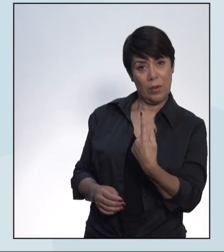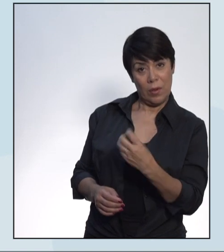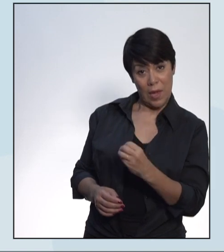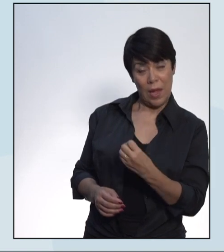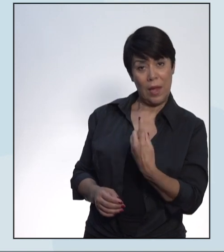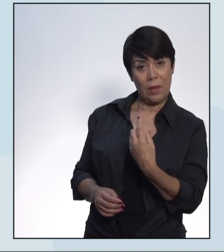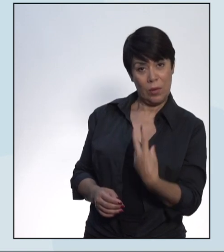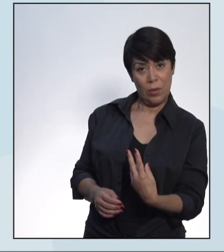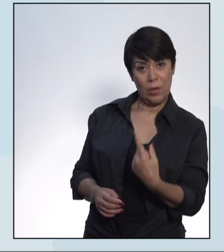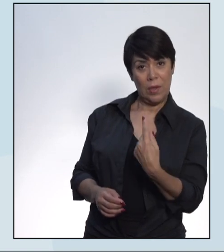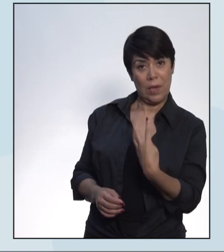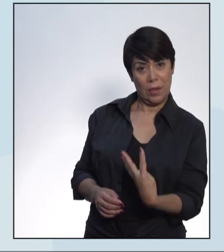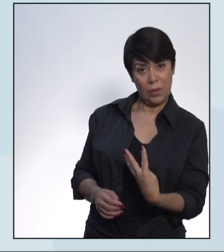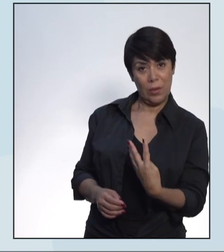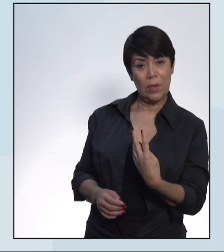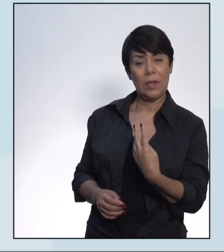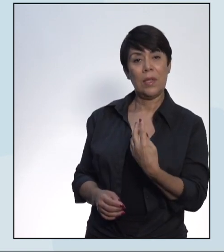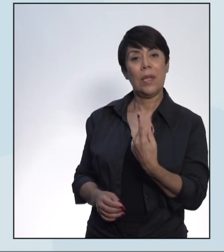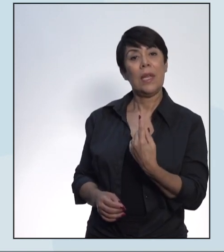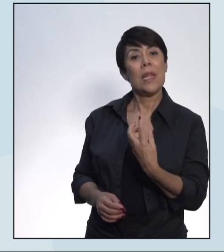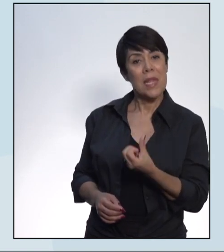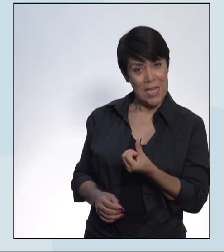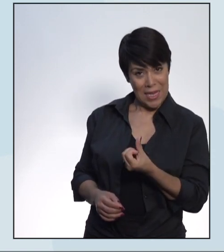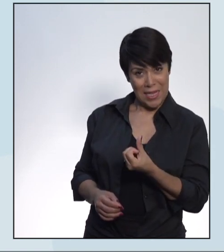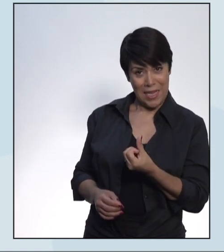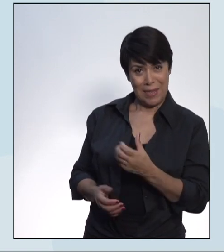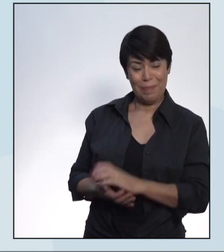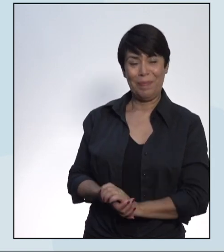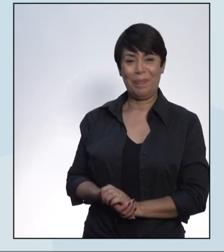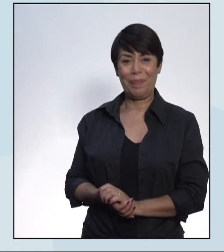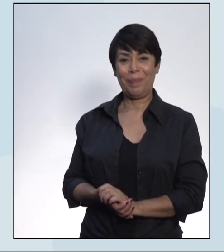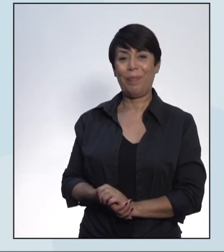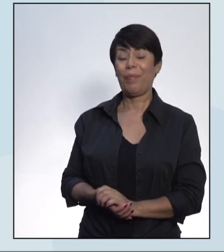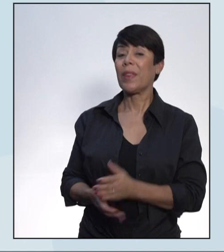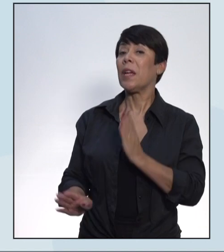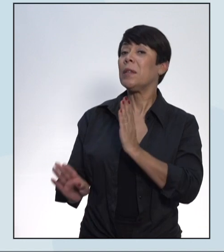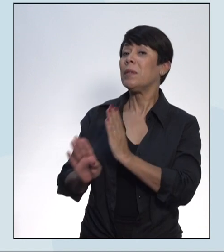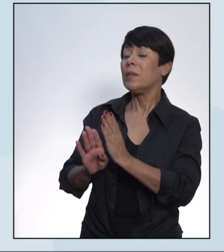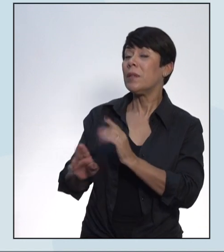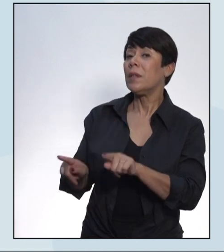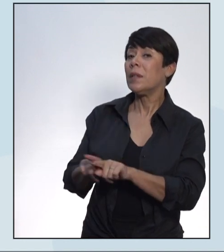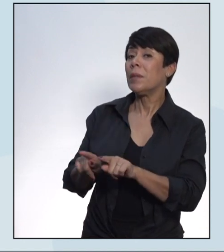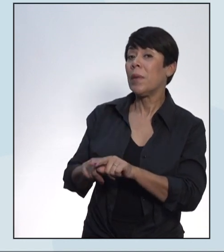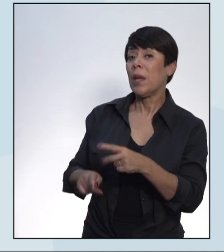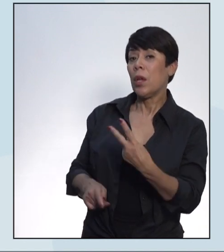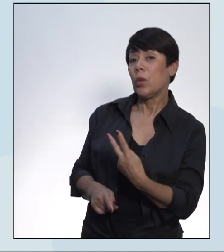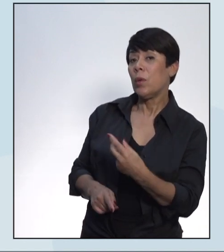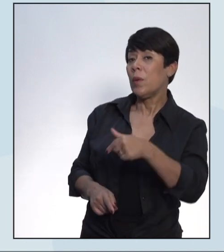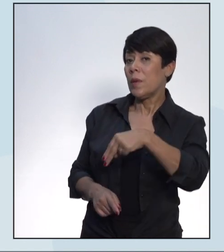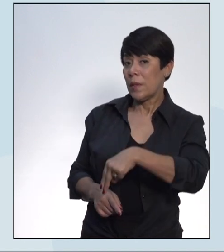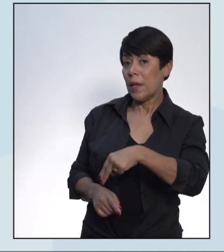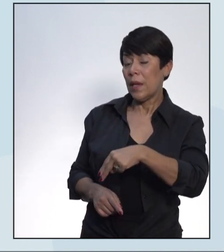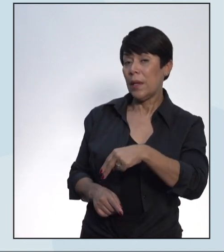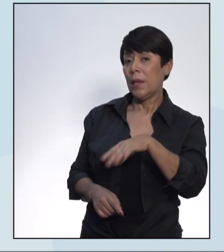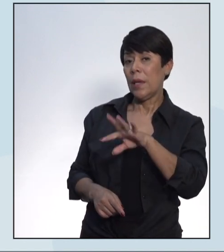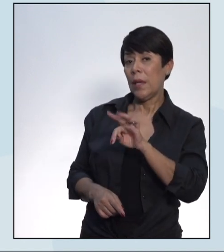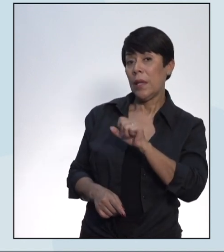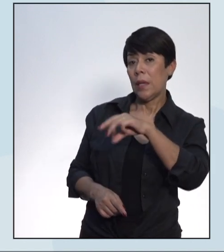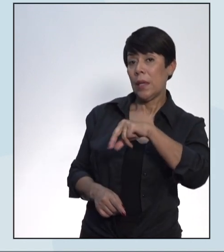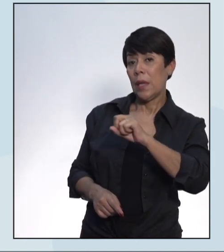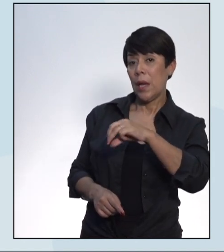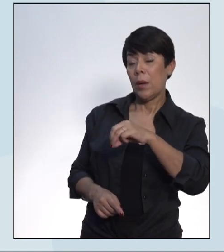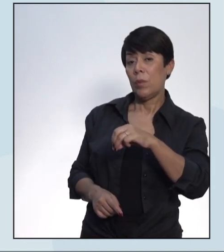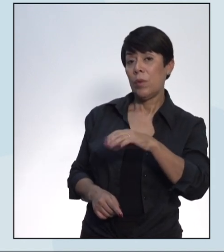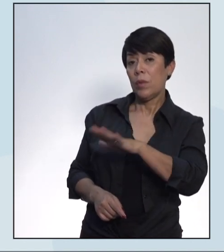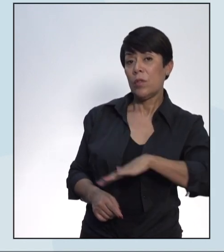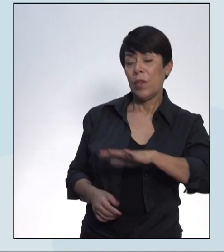12, 14, 16, né? E eu encontrei o 2N como termo geral. Para a